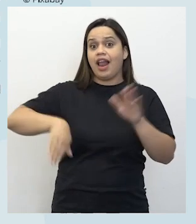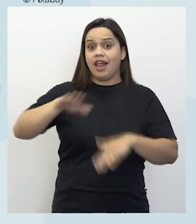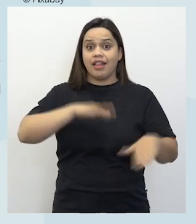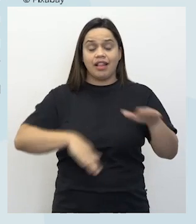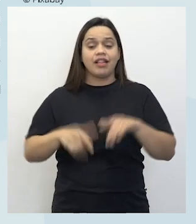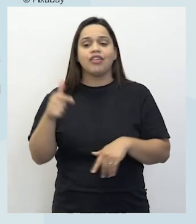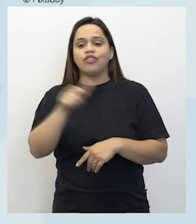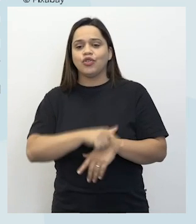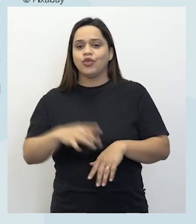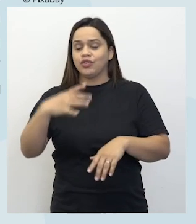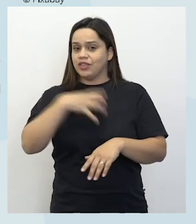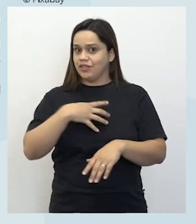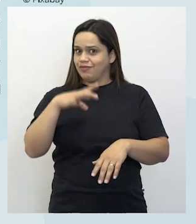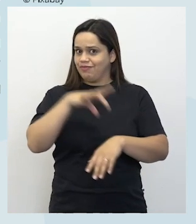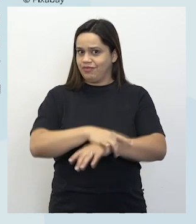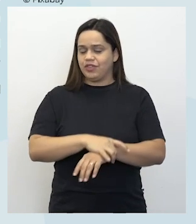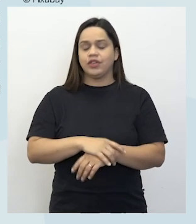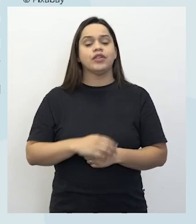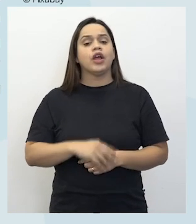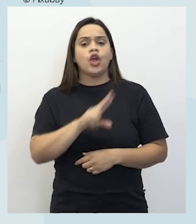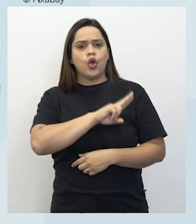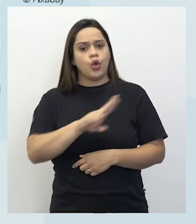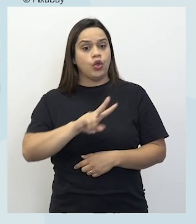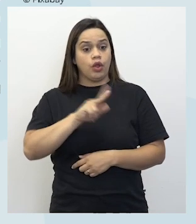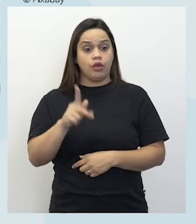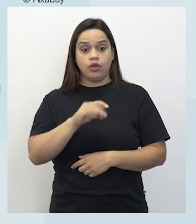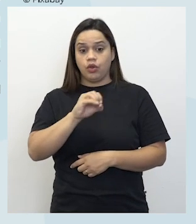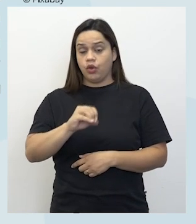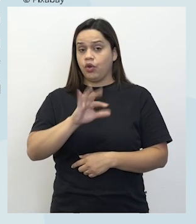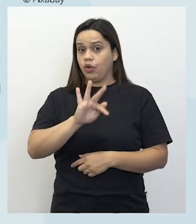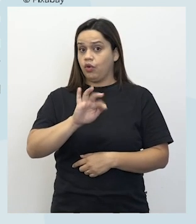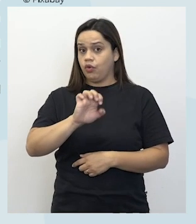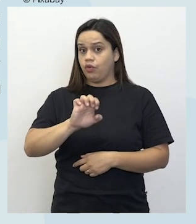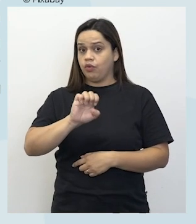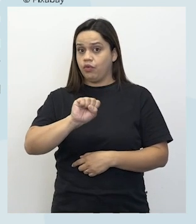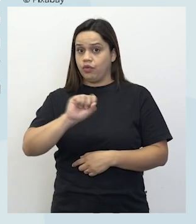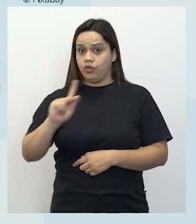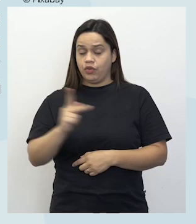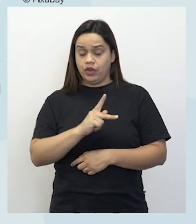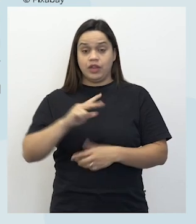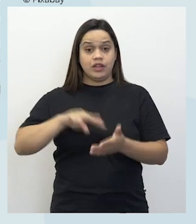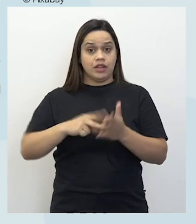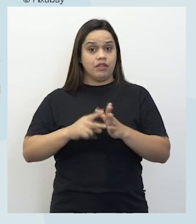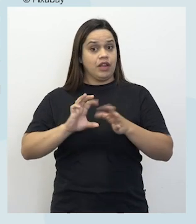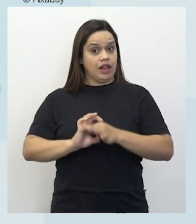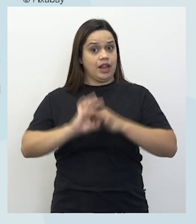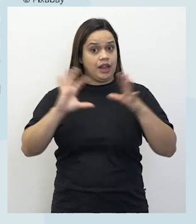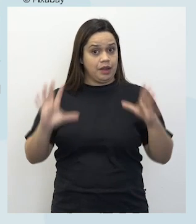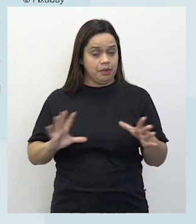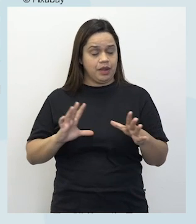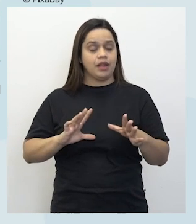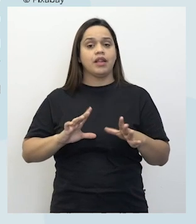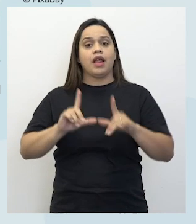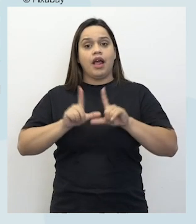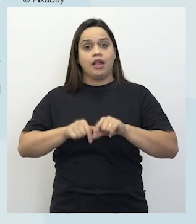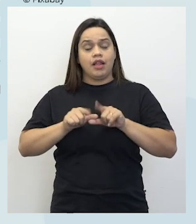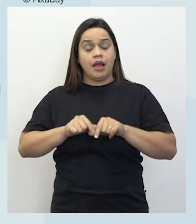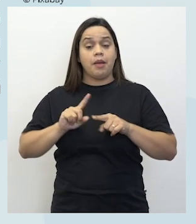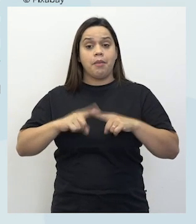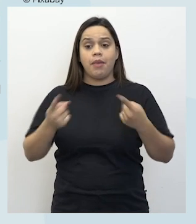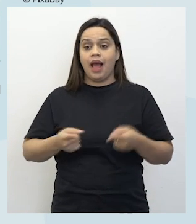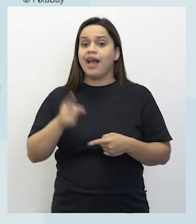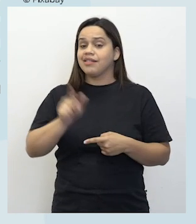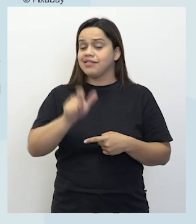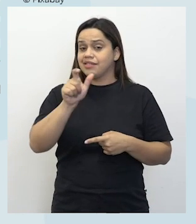novamente. Apesar de o nome Hofesh significar liberdade em hebraico, a personagem jamais poderá retornar à